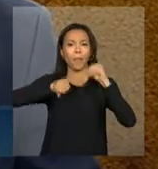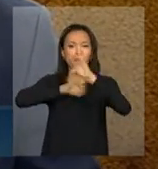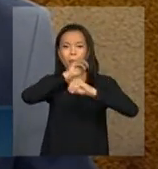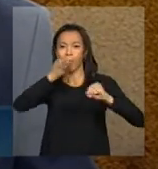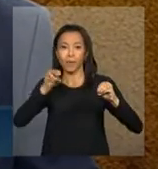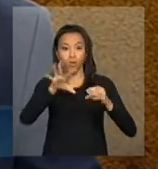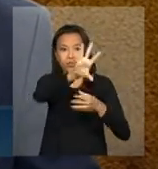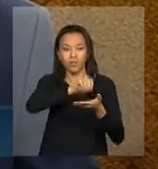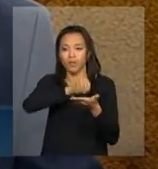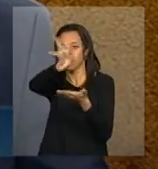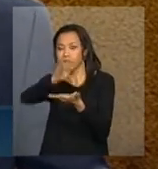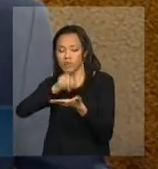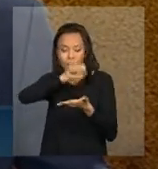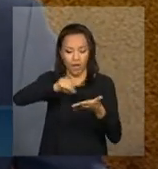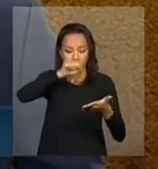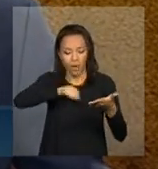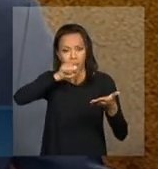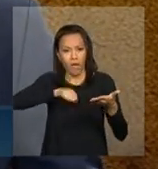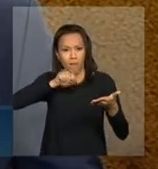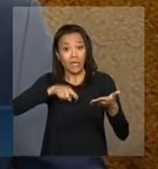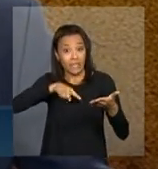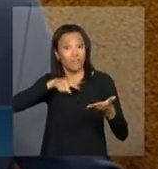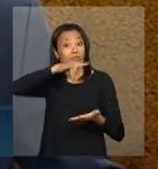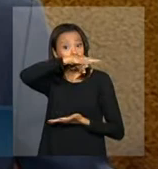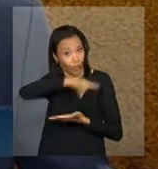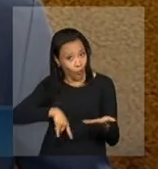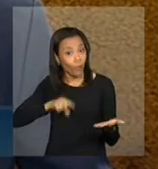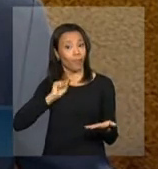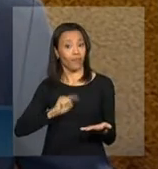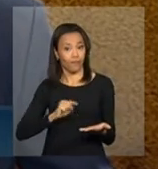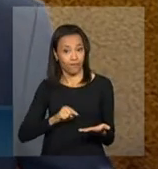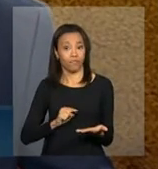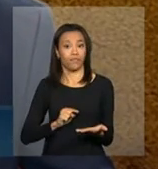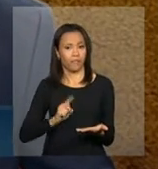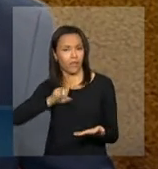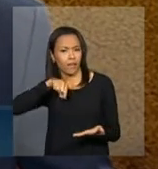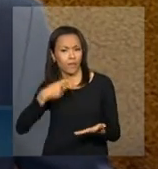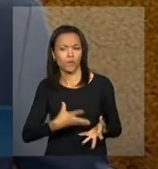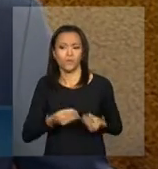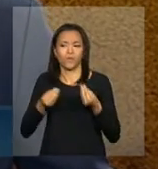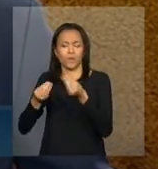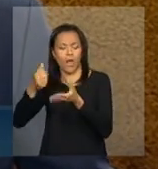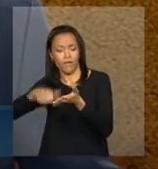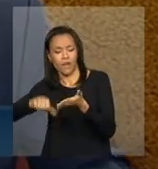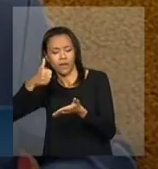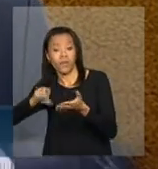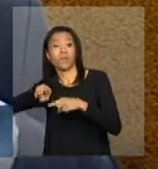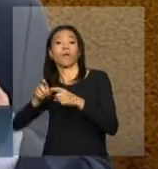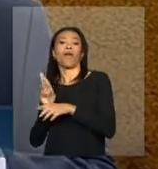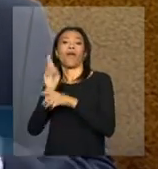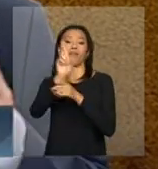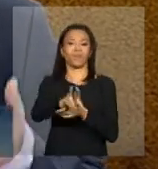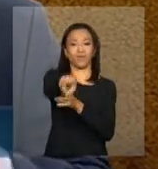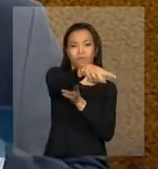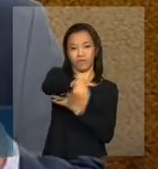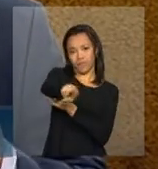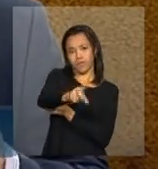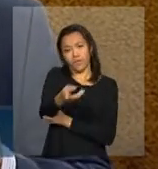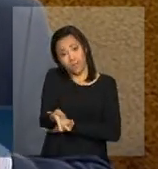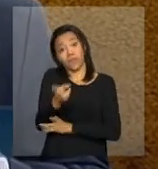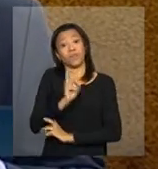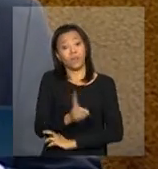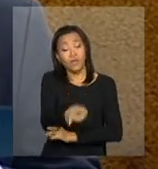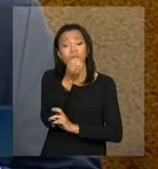conseguir registrar, sistematizar, documentar, para que tenha uma análise e uma resposta adequada. Então, sempre é